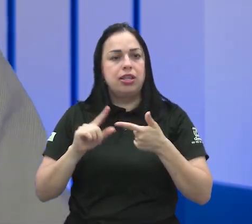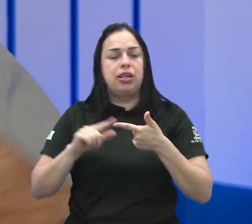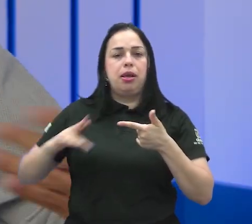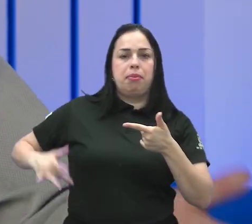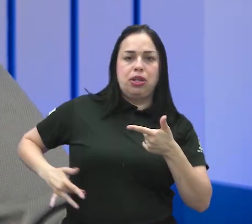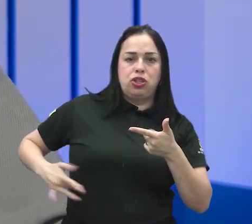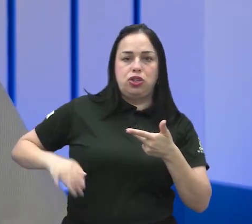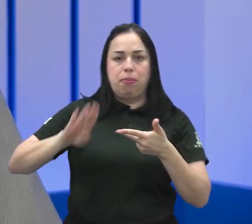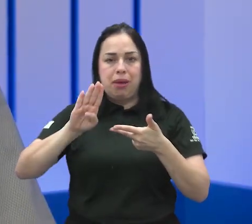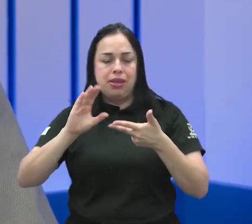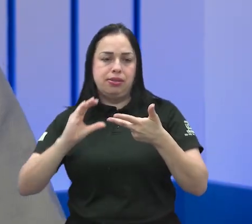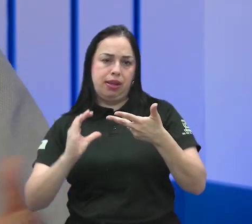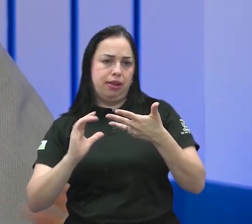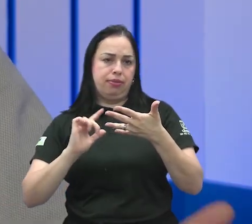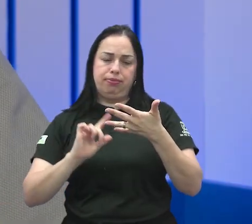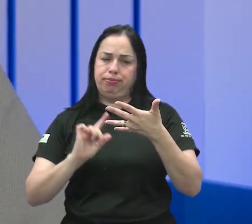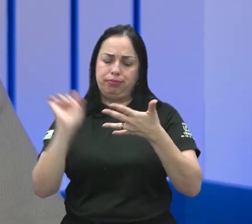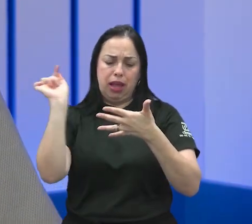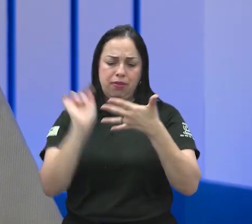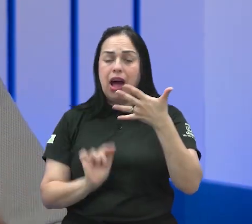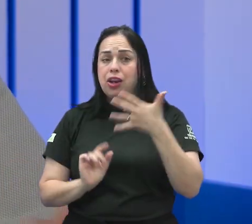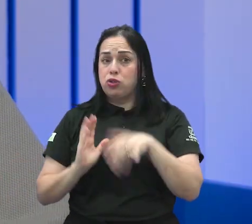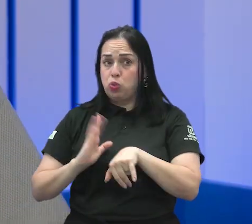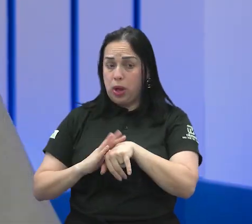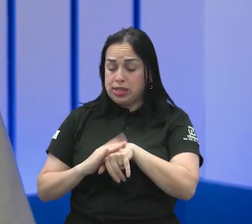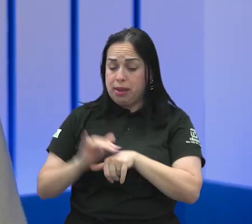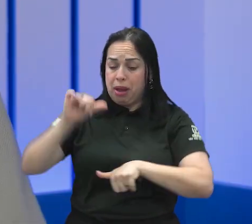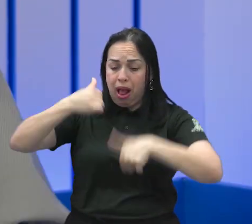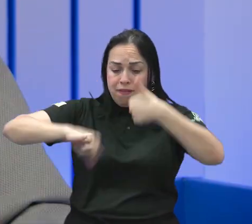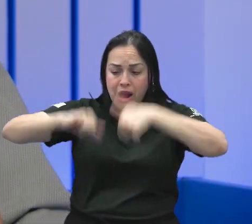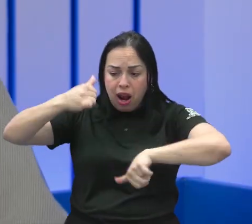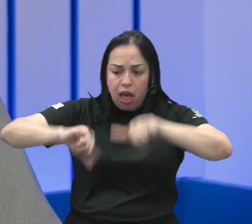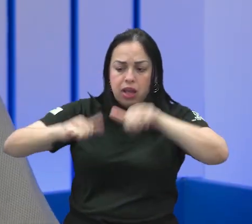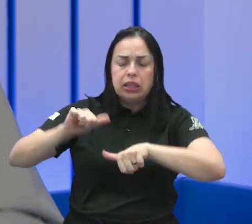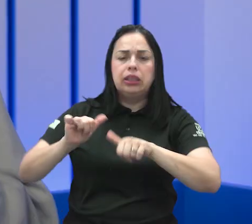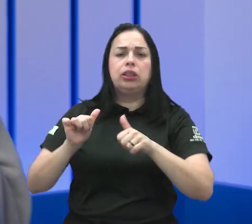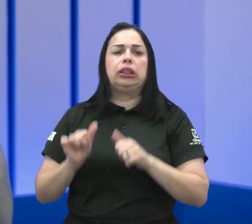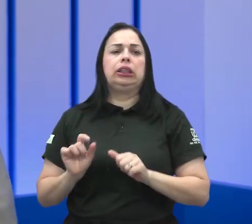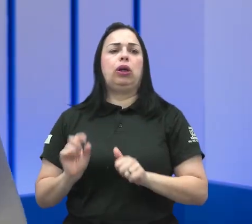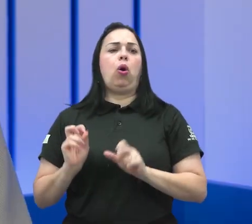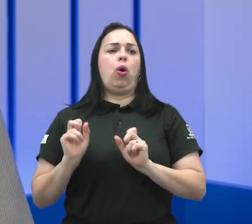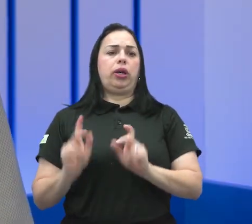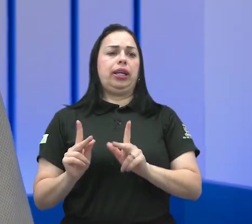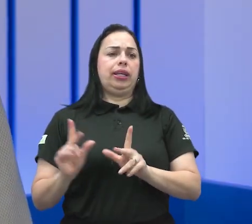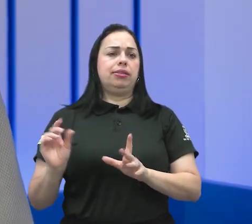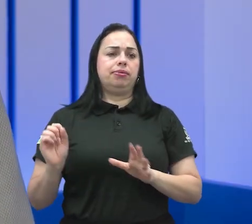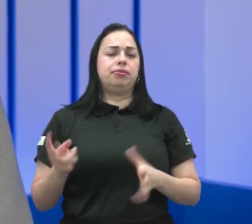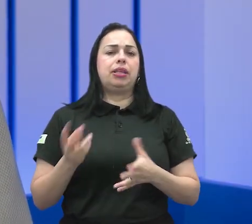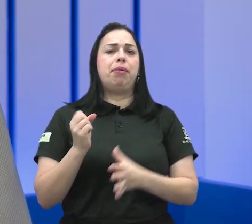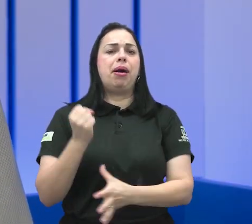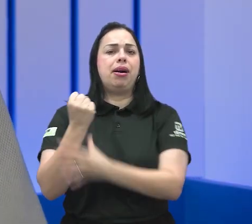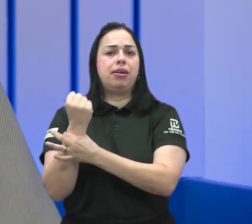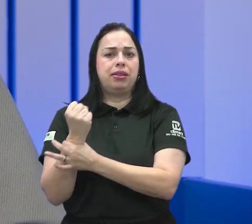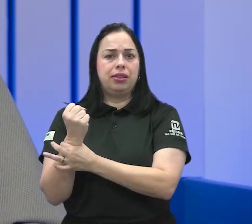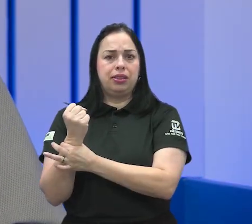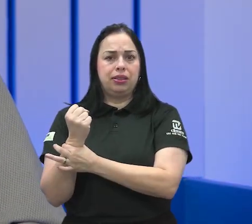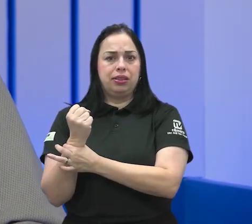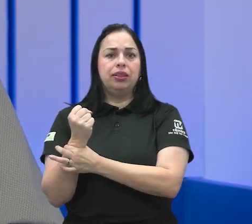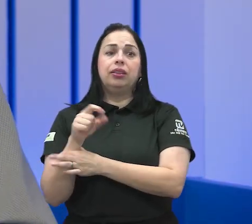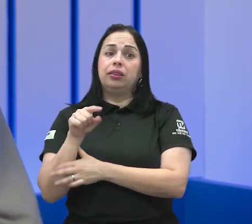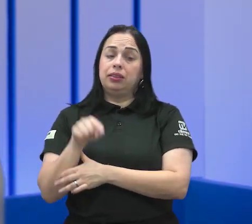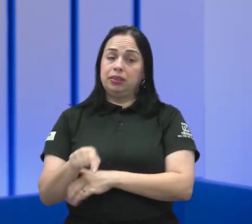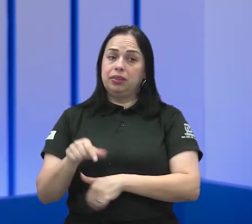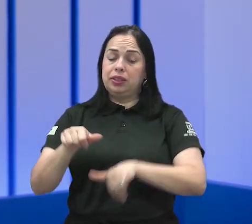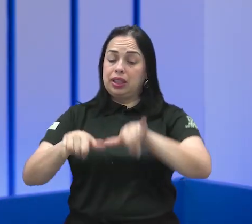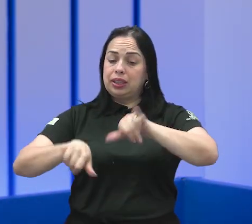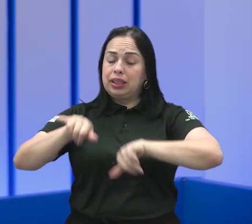HIV, hepatite B, hepatite C, sífilis, chagas, HTLV, para aumentar ainda mais essa segurança, né? Mas aí são